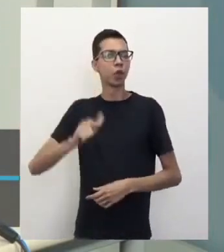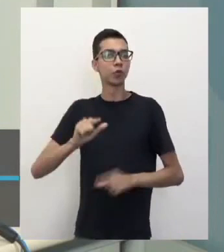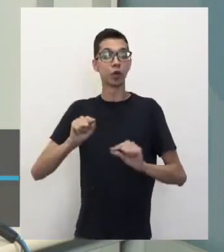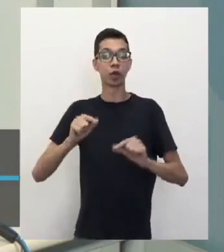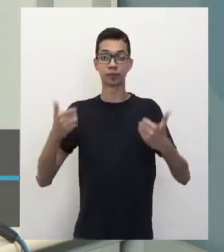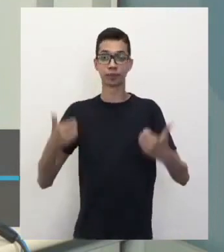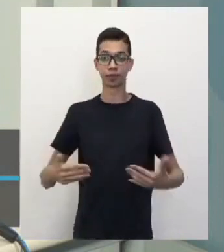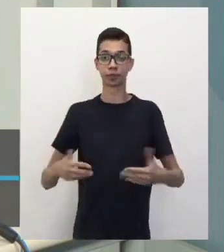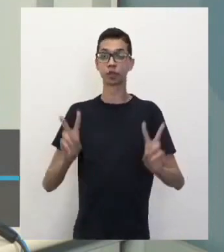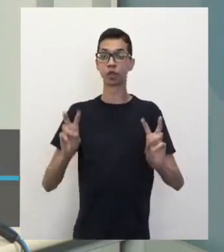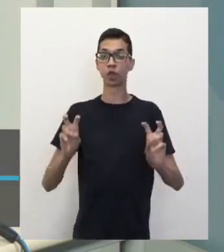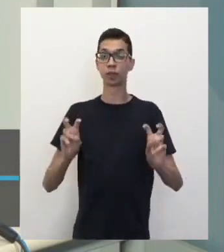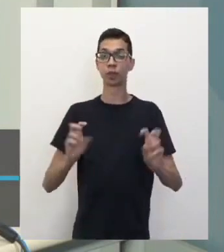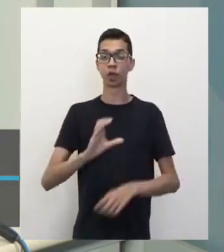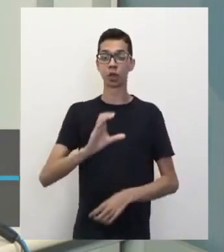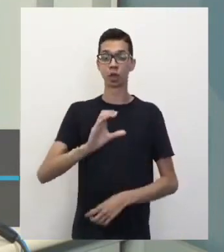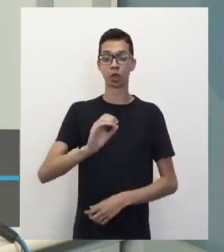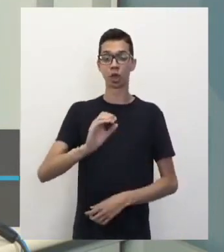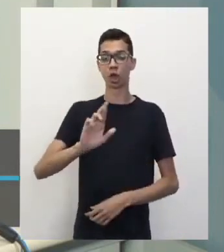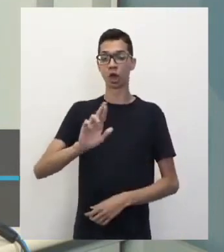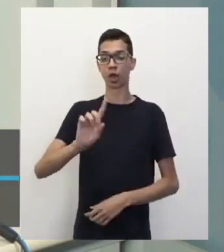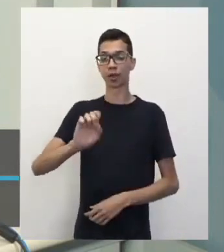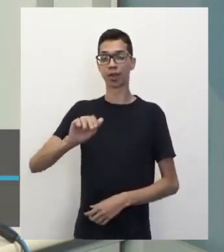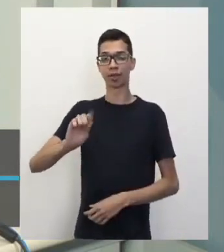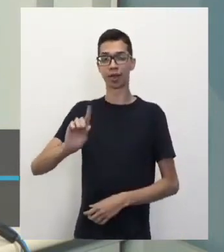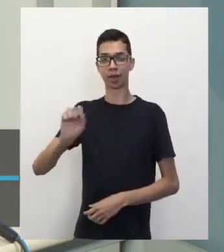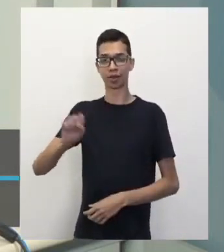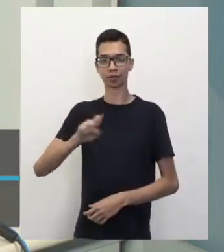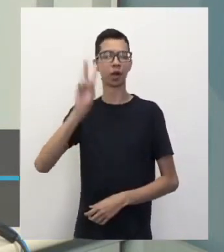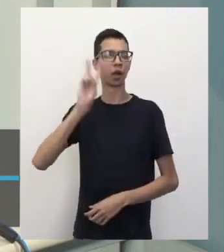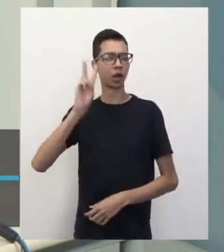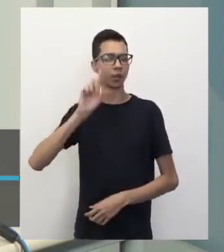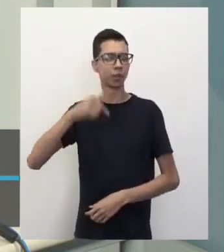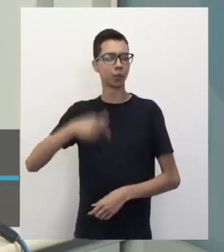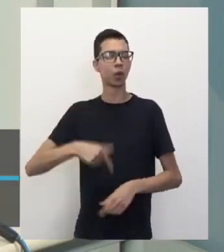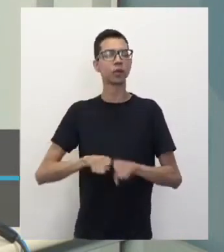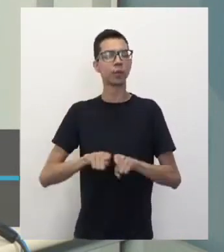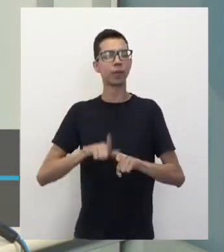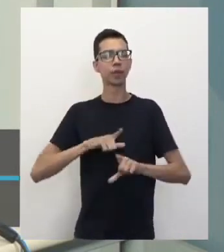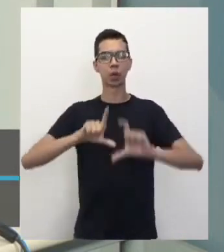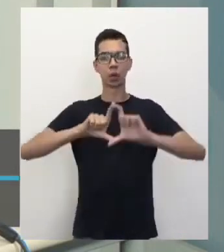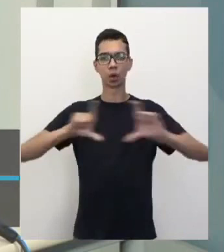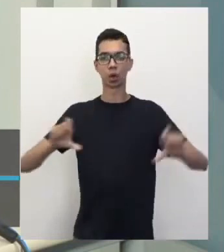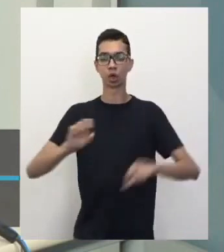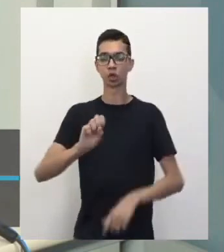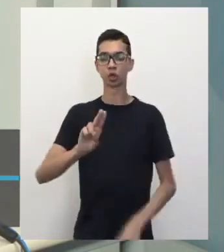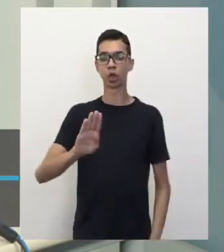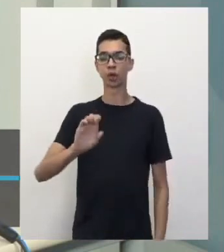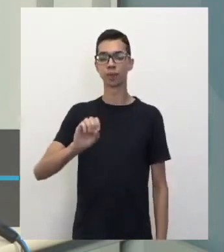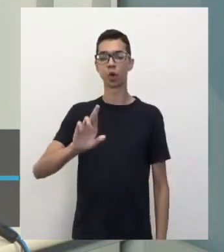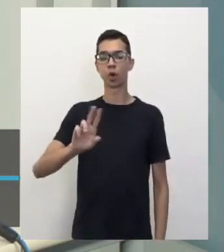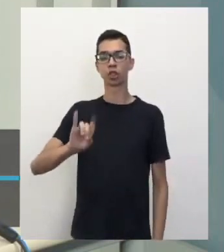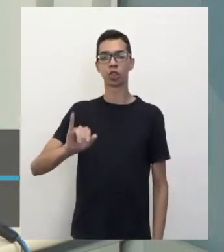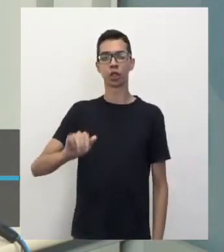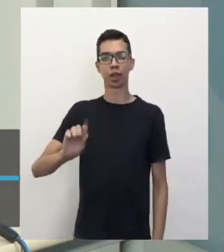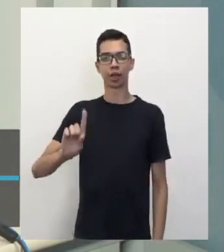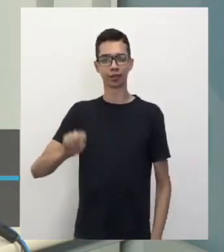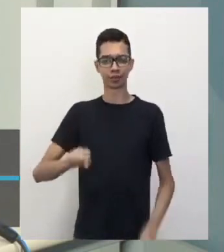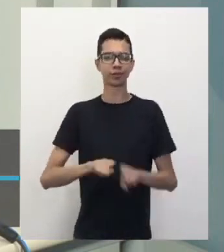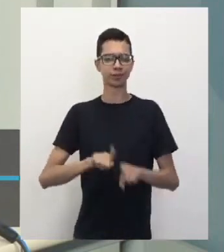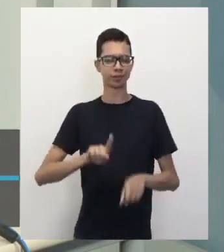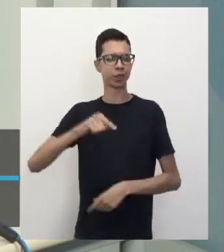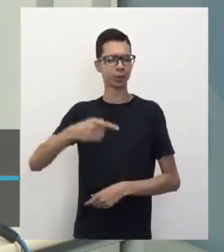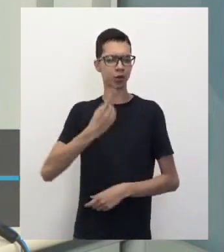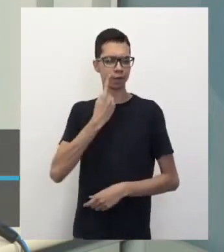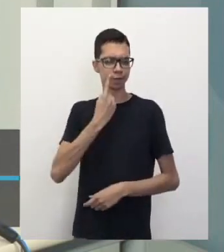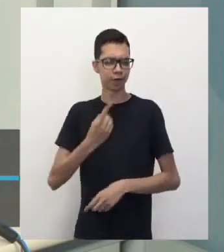das coordenadas, tá? Lembrando que depois nós temos orações subordinadas. Isso aí nós vamos ver depois em um outro momento. Hoje mesmo era a